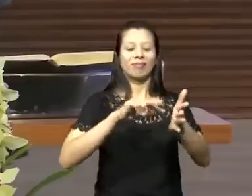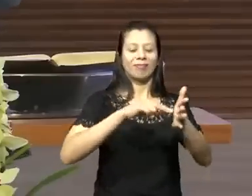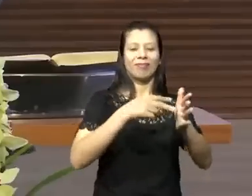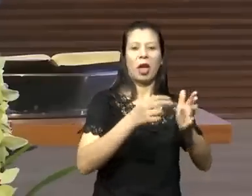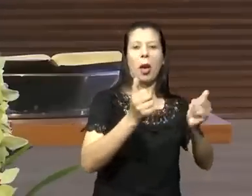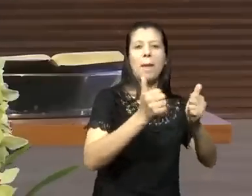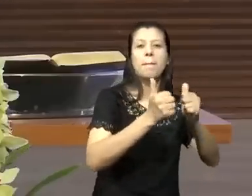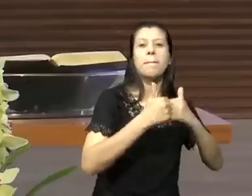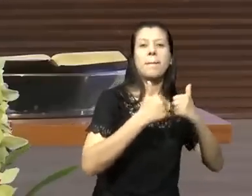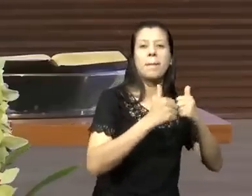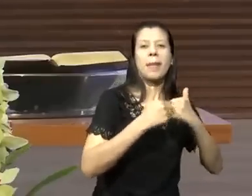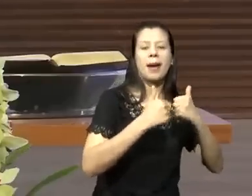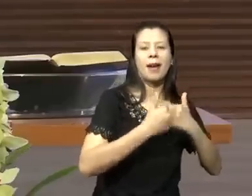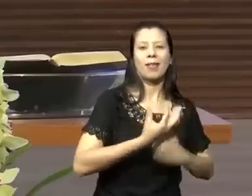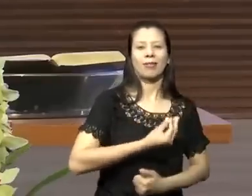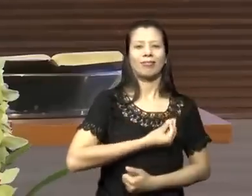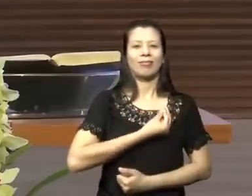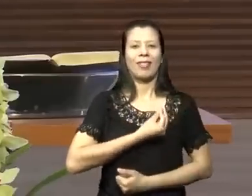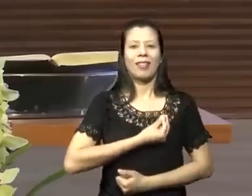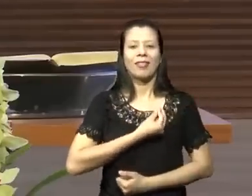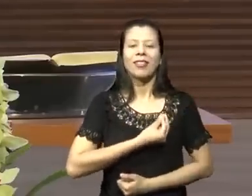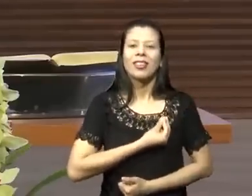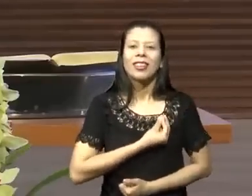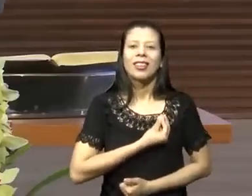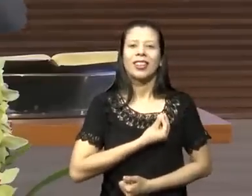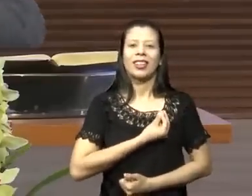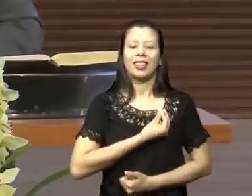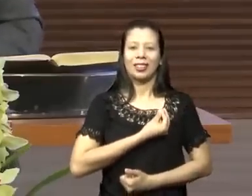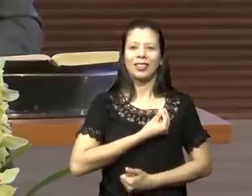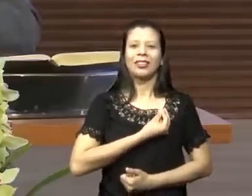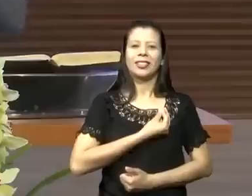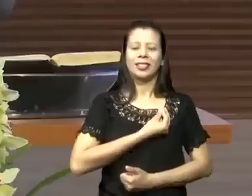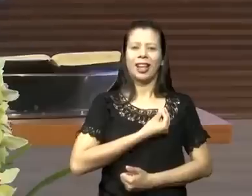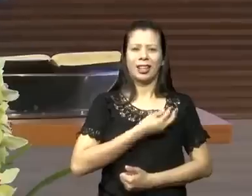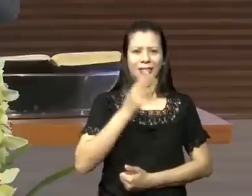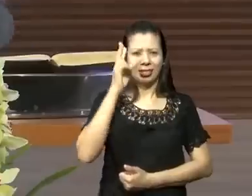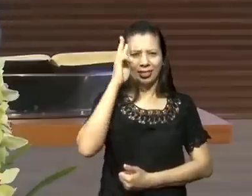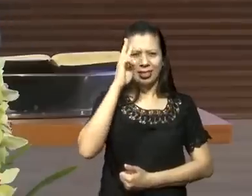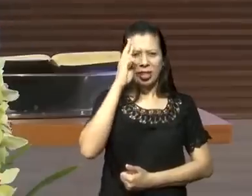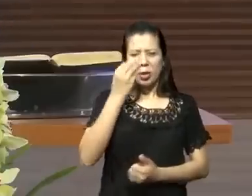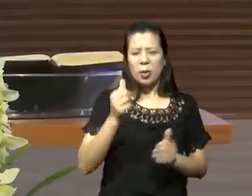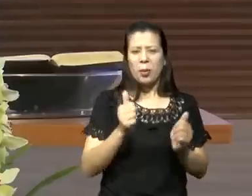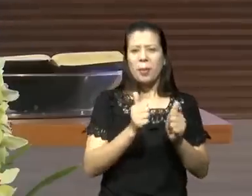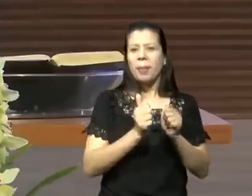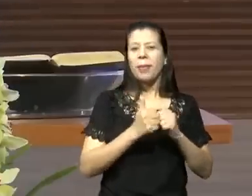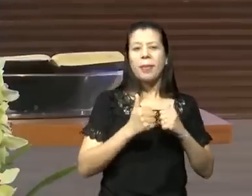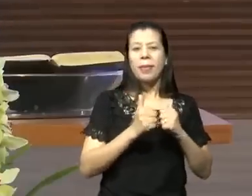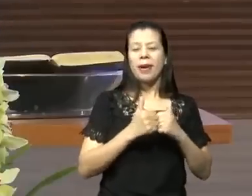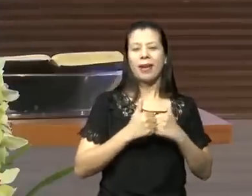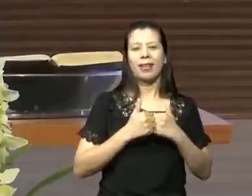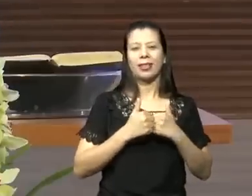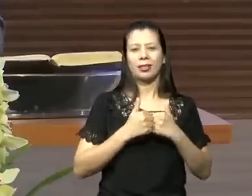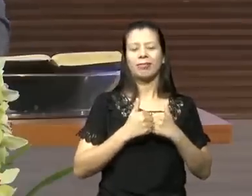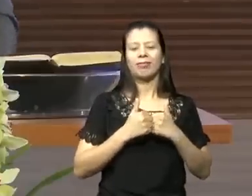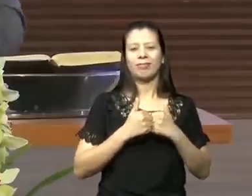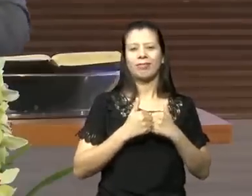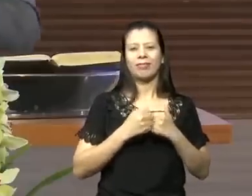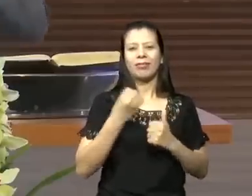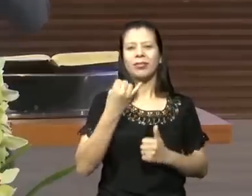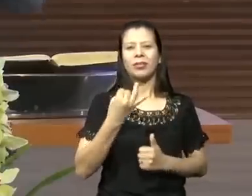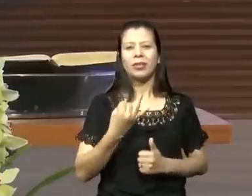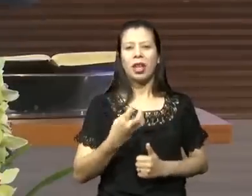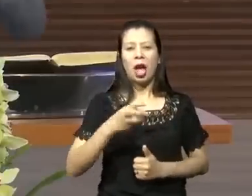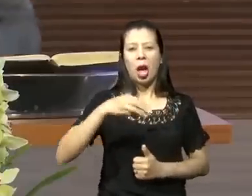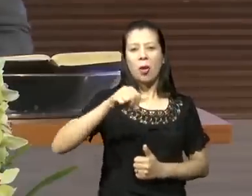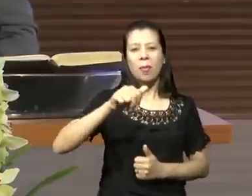deserto eu sou o pão da proposição ali no santuário eu sou o pão da vida no Capítulo 7 ele diz